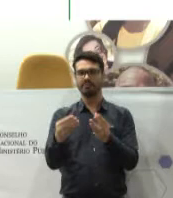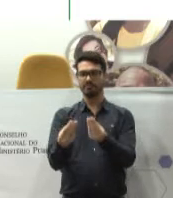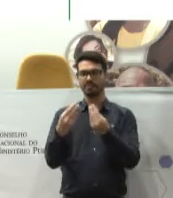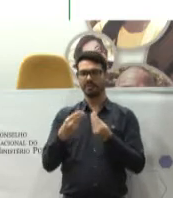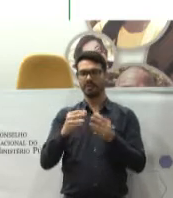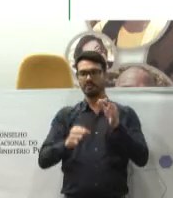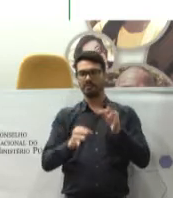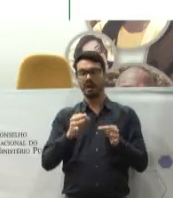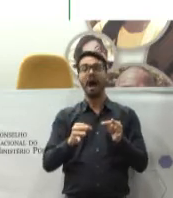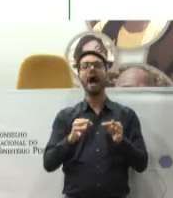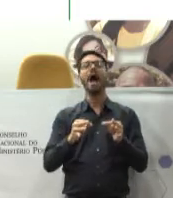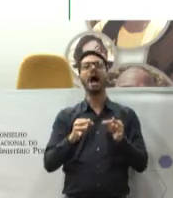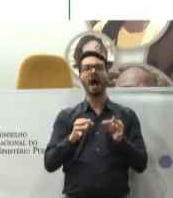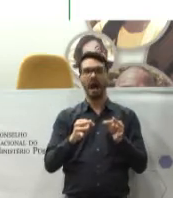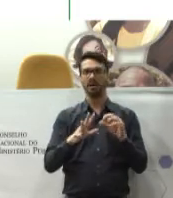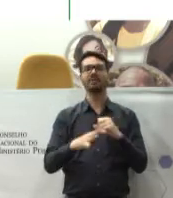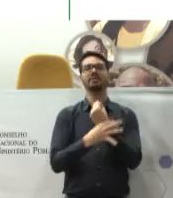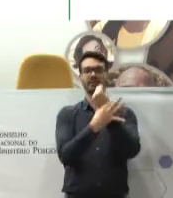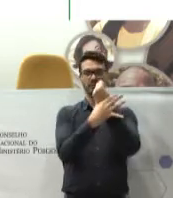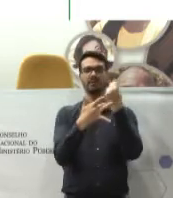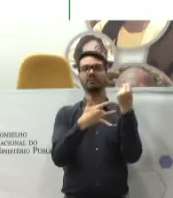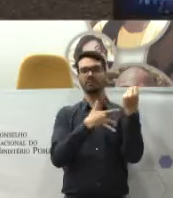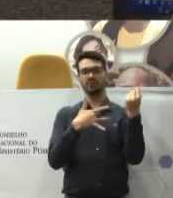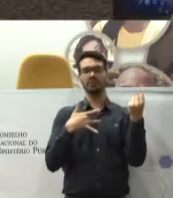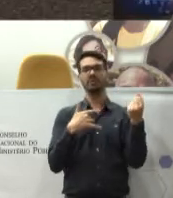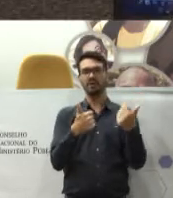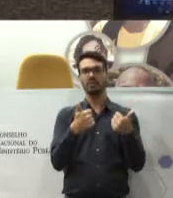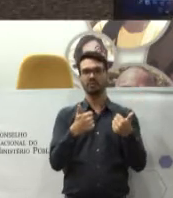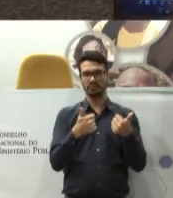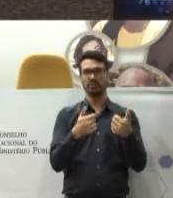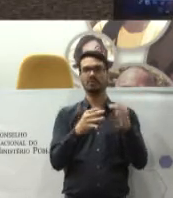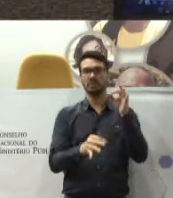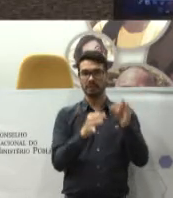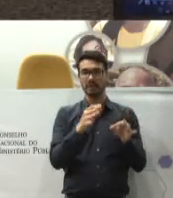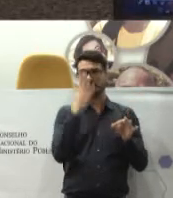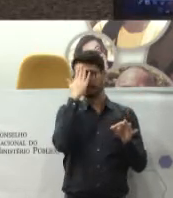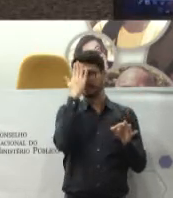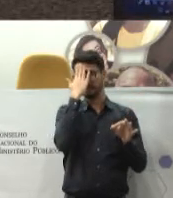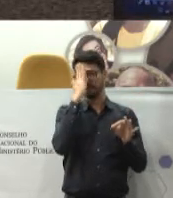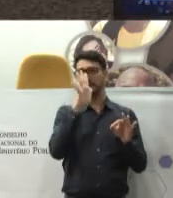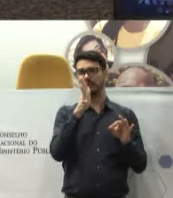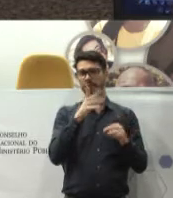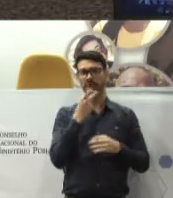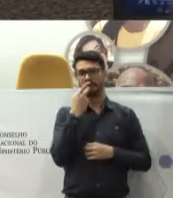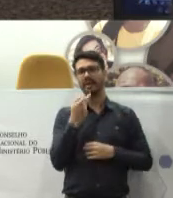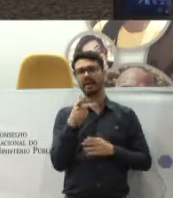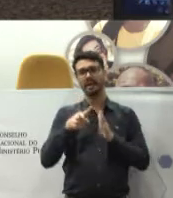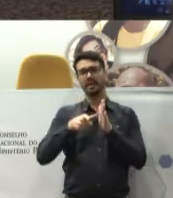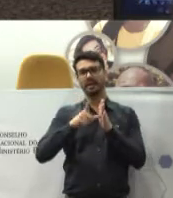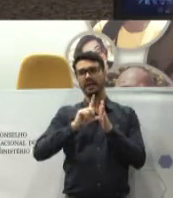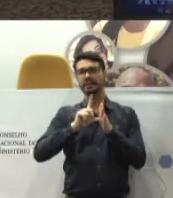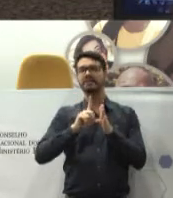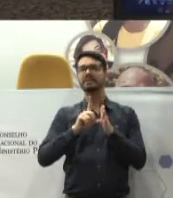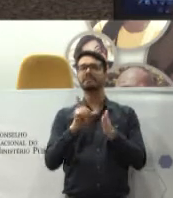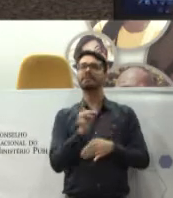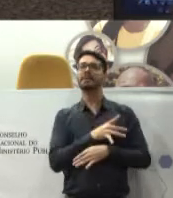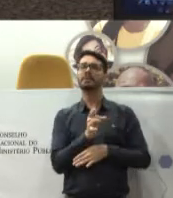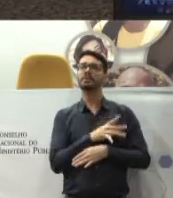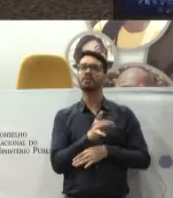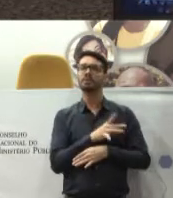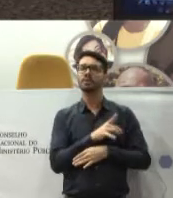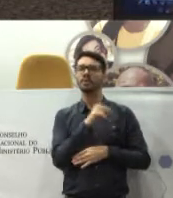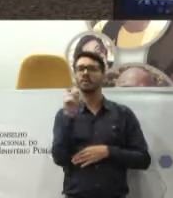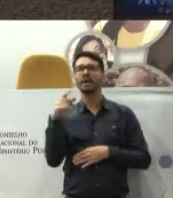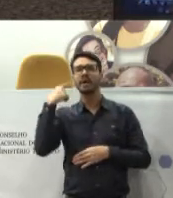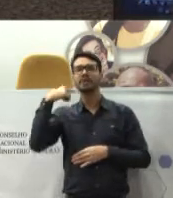ter segurança jurídica. Eu sei do temor, já falei disso, da Defensoria Pública